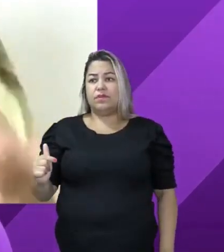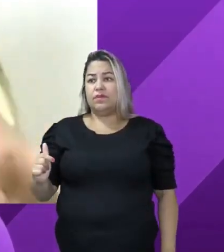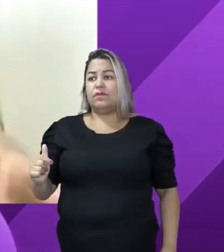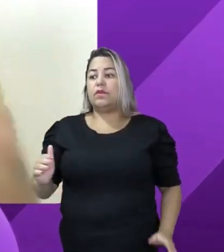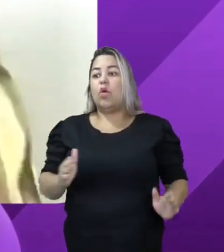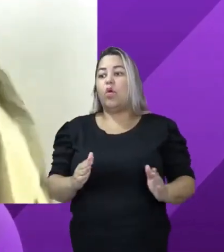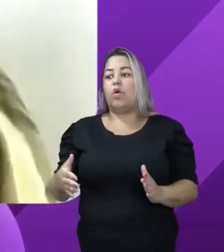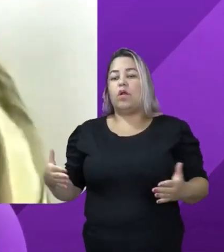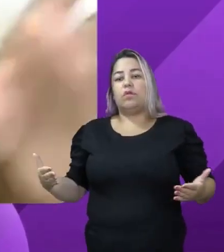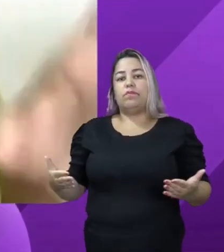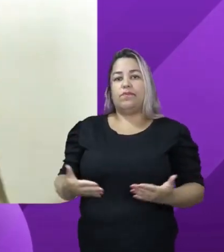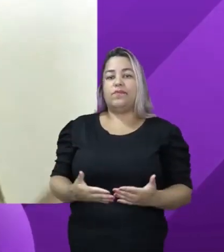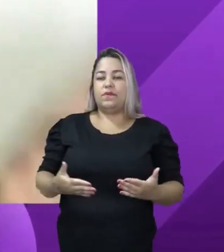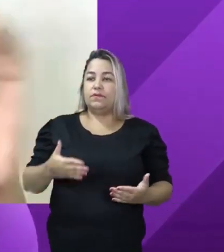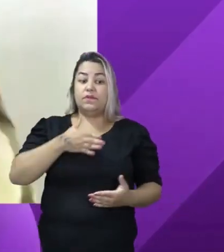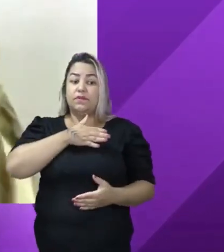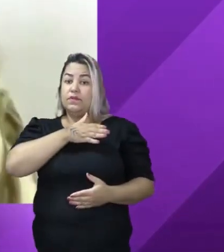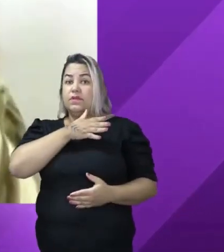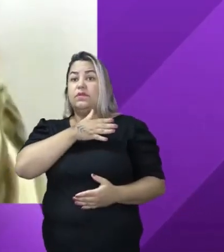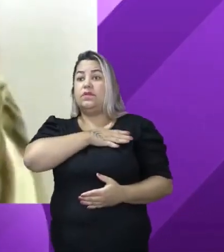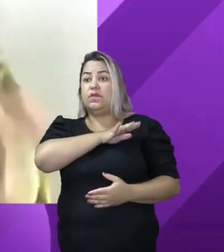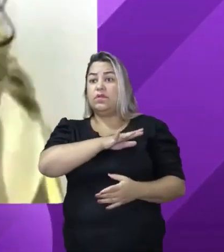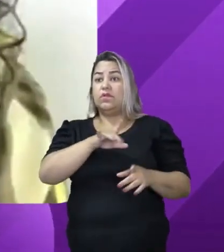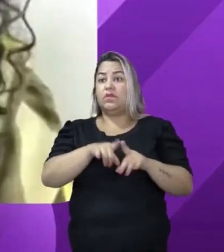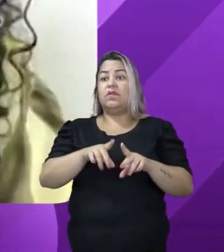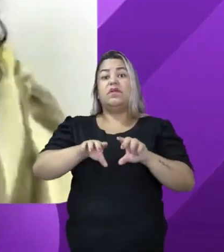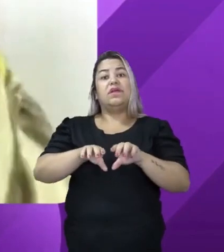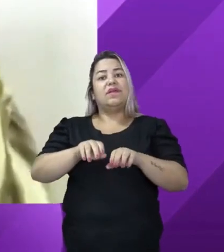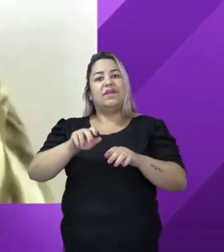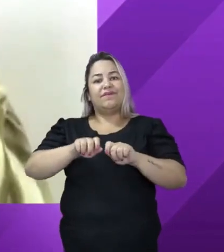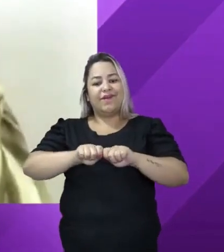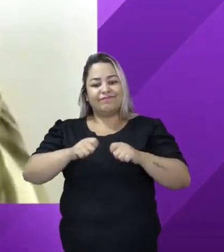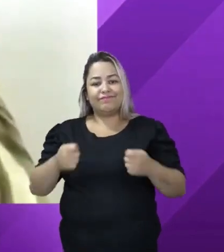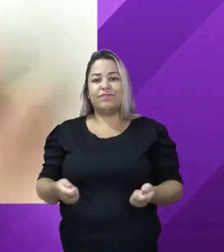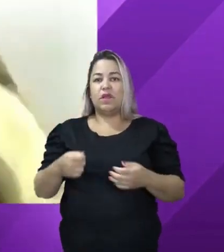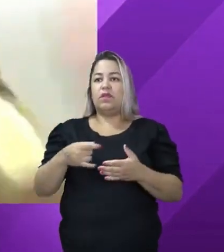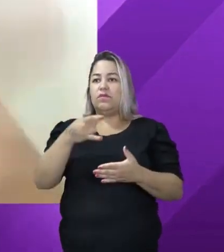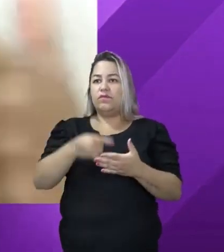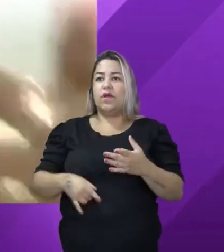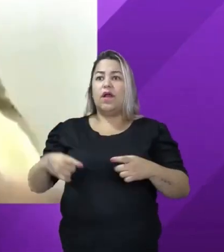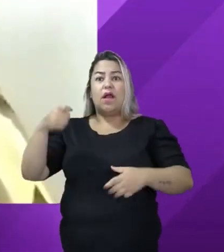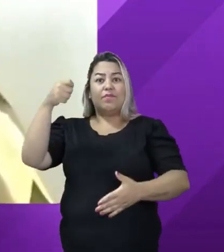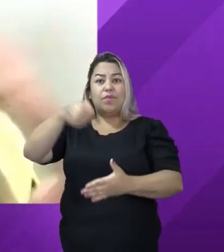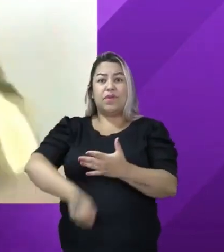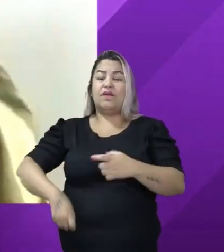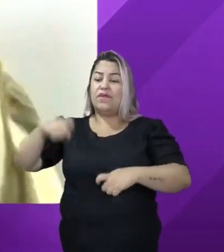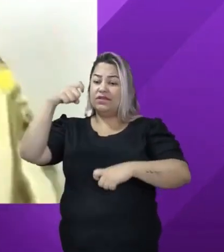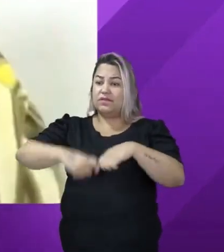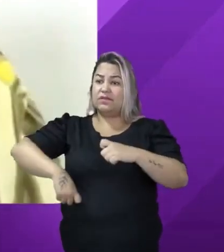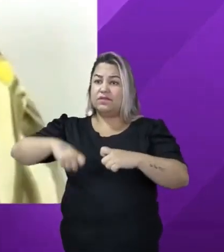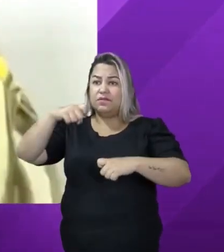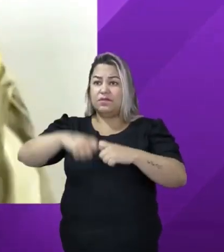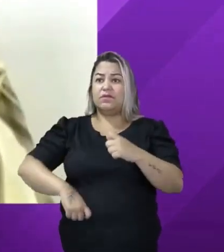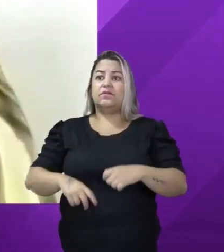gradação. Hoje ele vai me gritar, amanhã ele vai rasgar meu documento, depois ele vai me obrigar a fazer sexo, depois ele vai me bater,